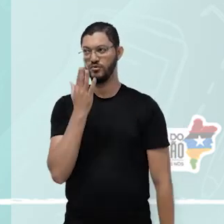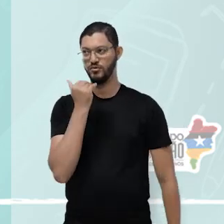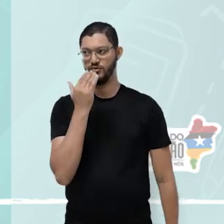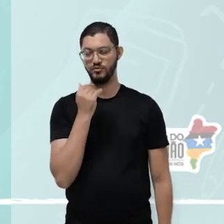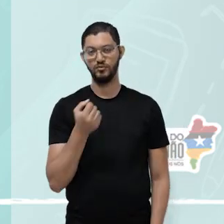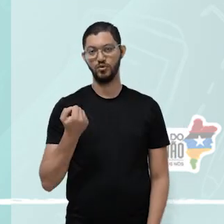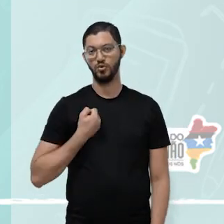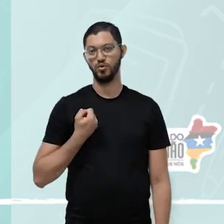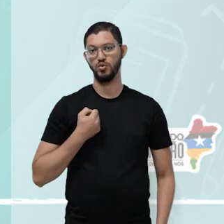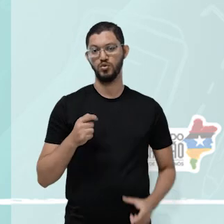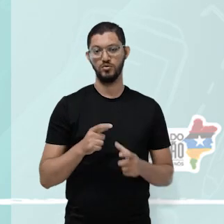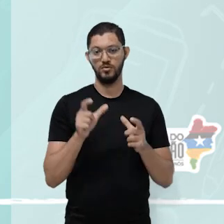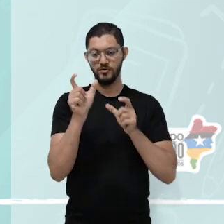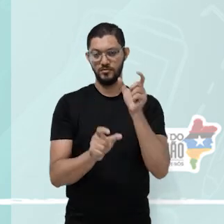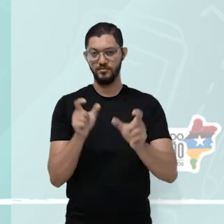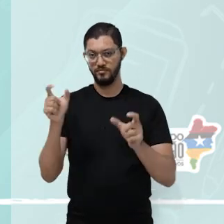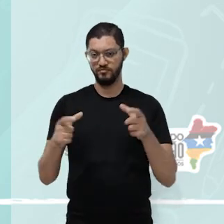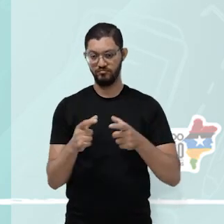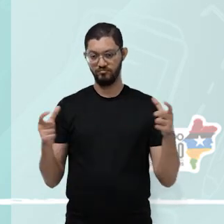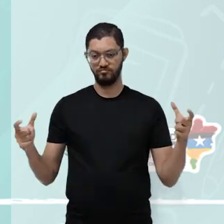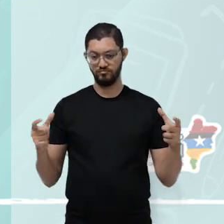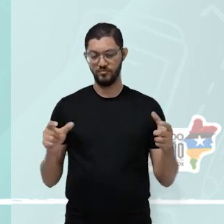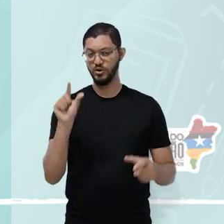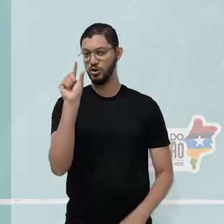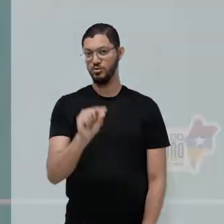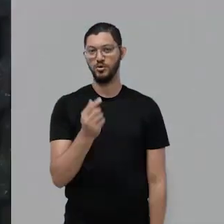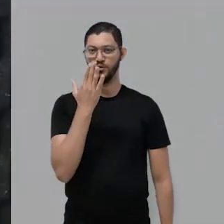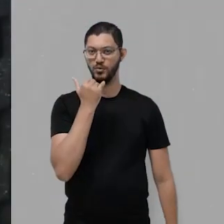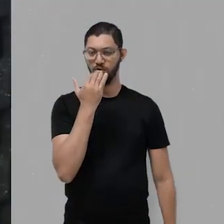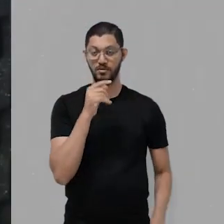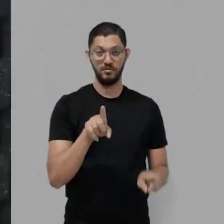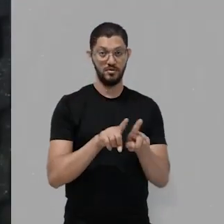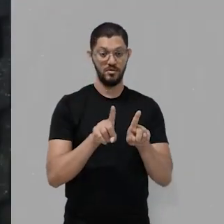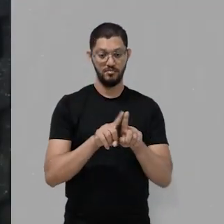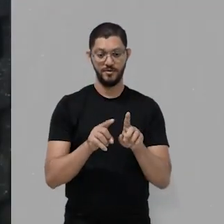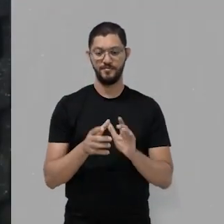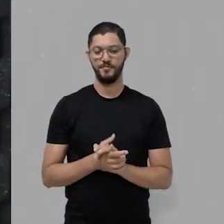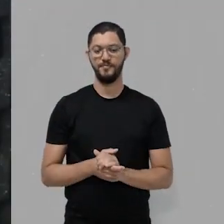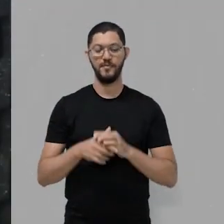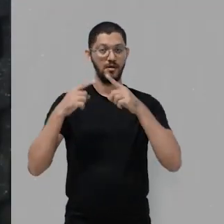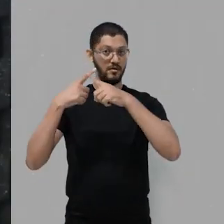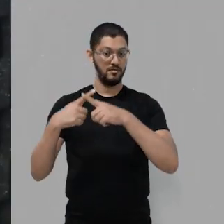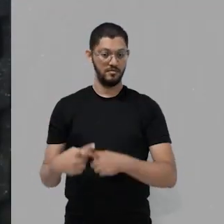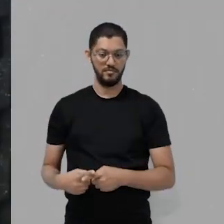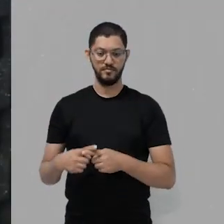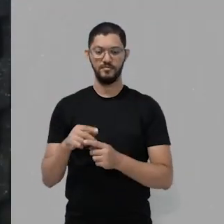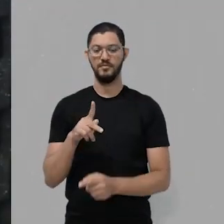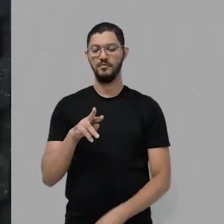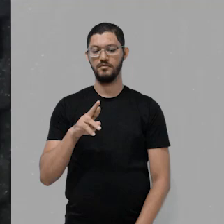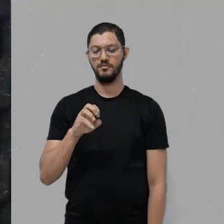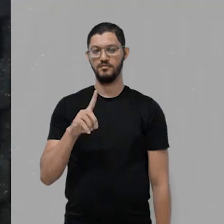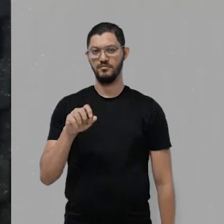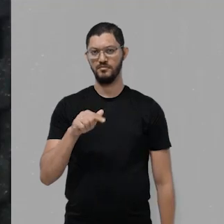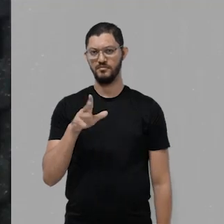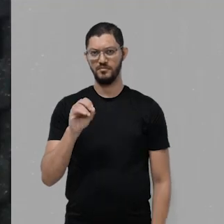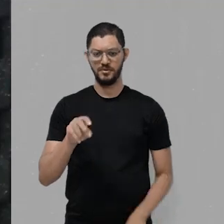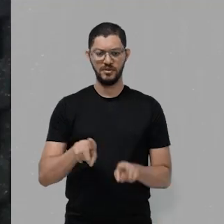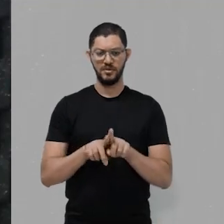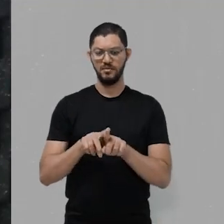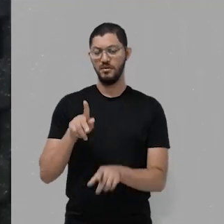o número de indivíduos cresce, diminui a disponibilidade de alimento, a competição, a predação, o